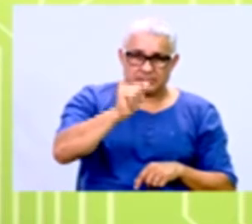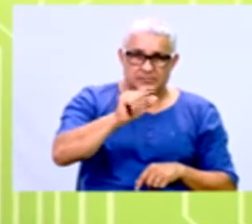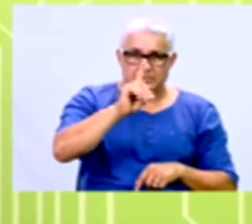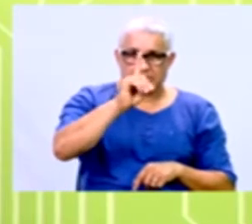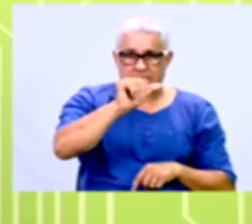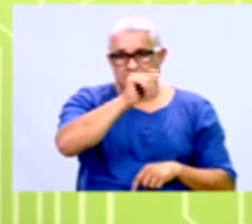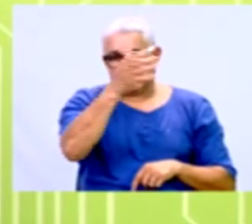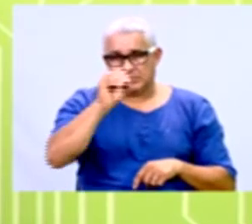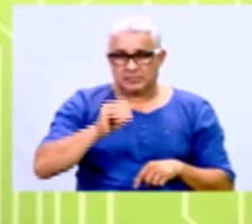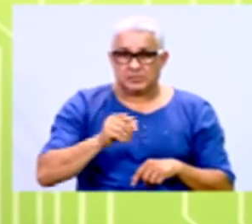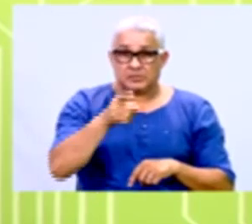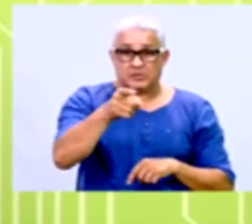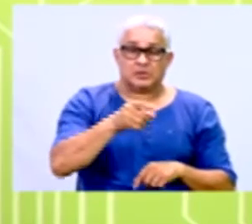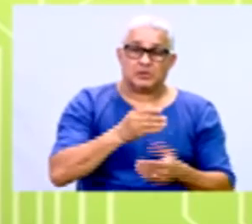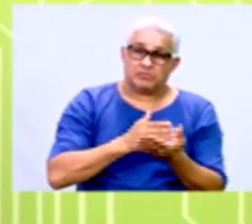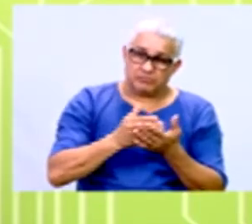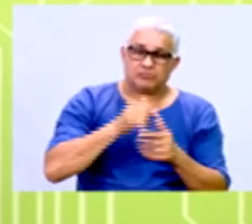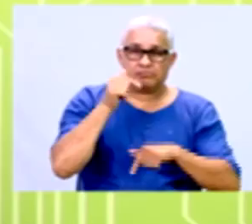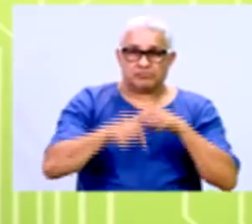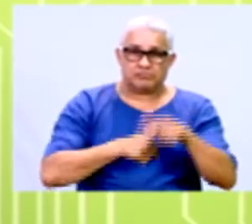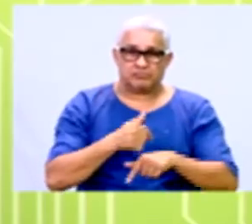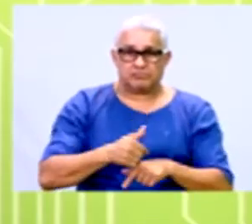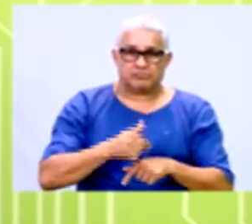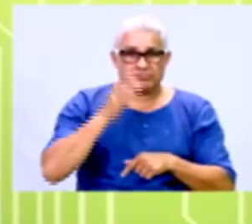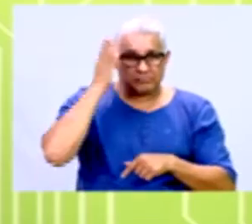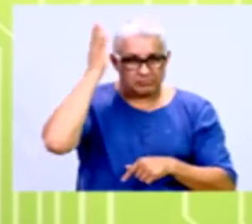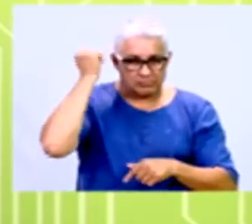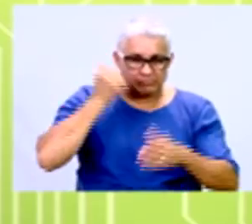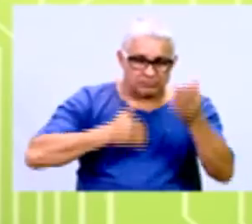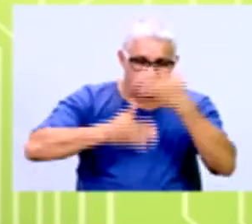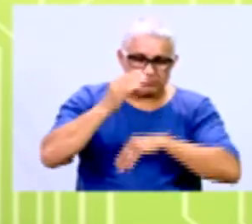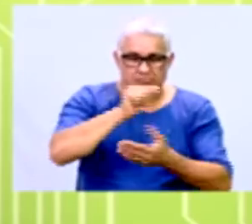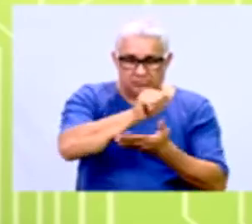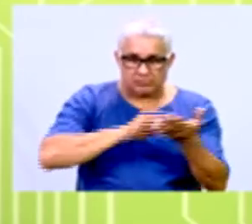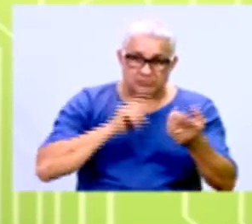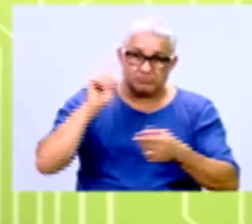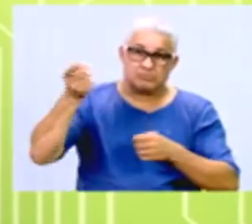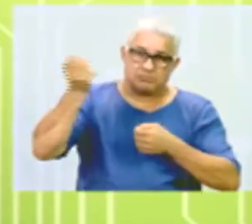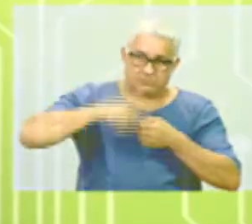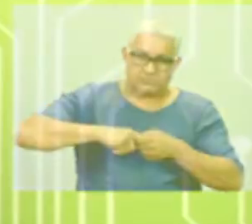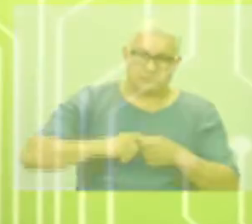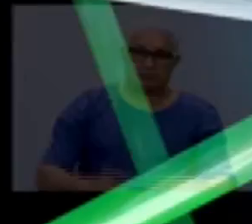vocês comecem a trabalhar. Bom, sucesso aí nas atividades, daqui a pouco a gente volta.